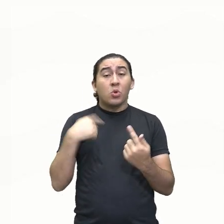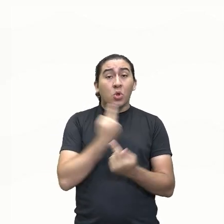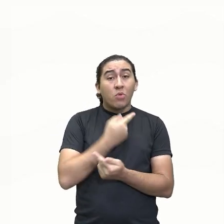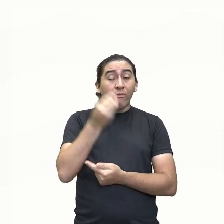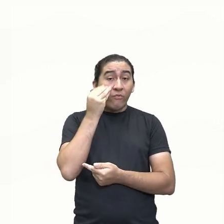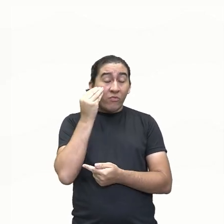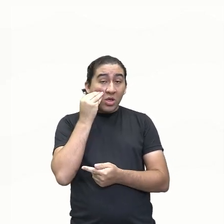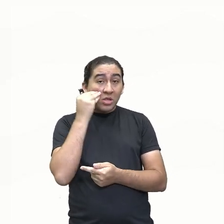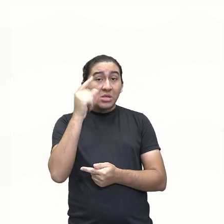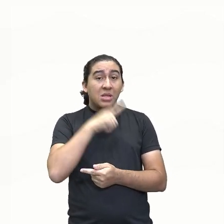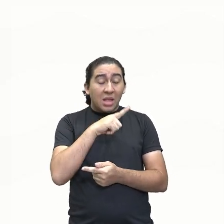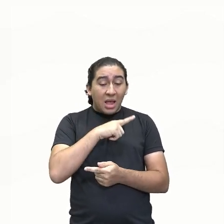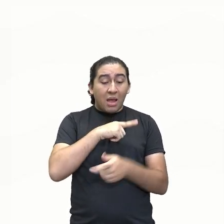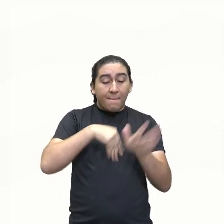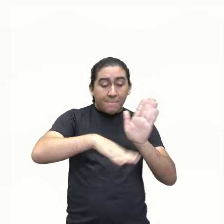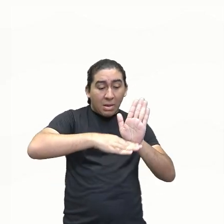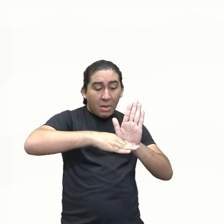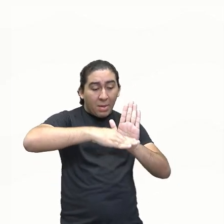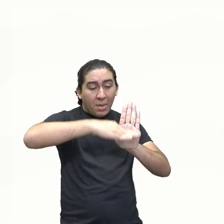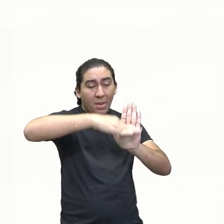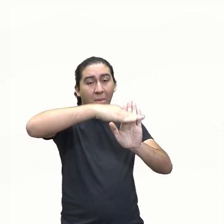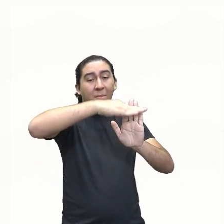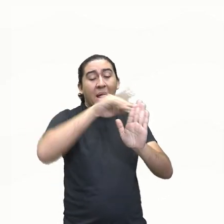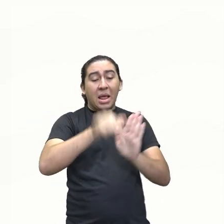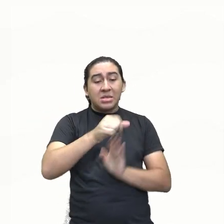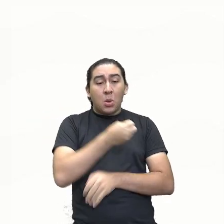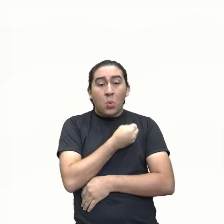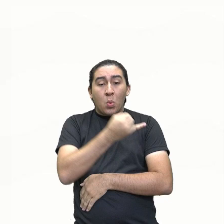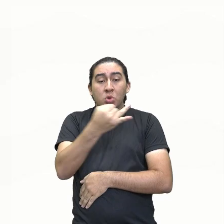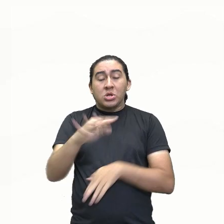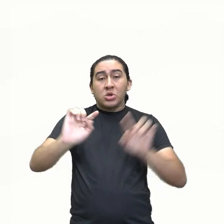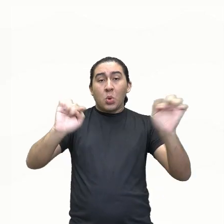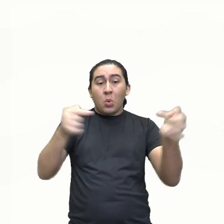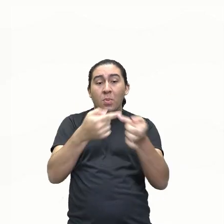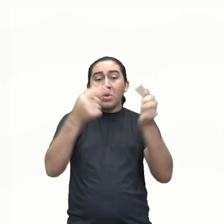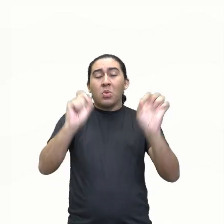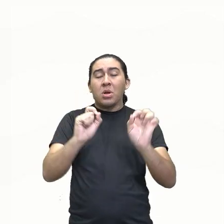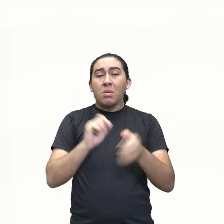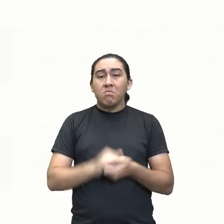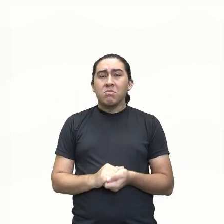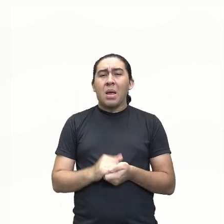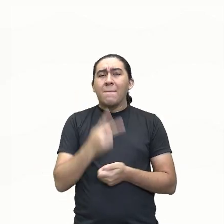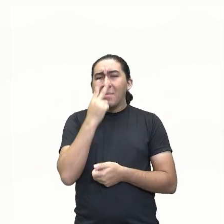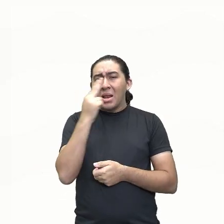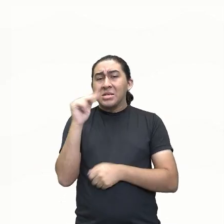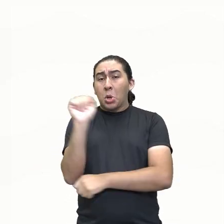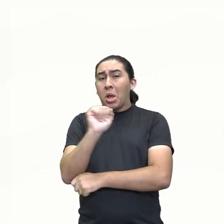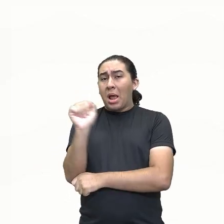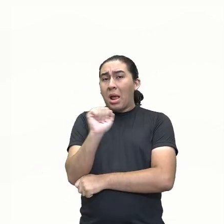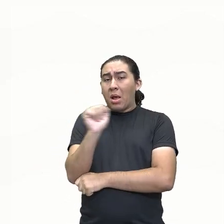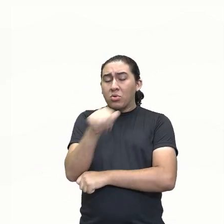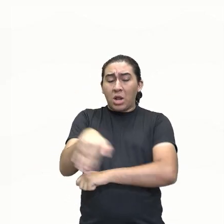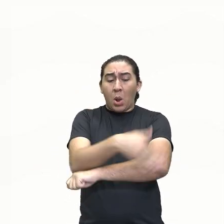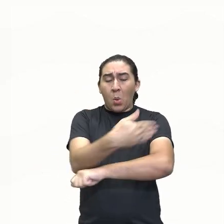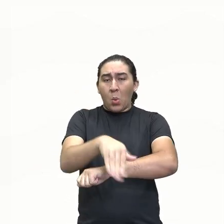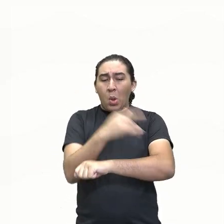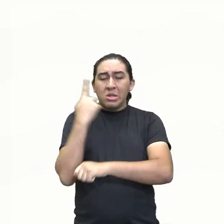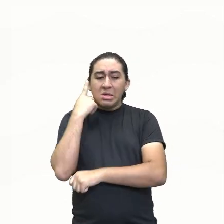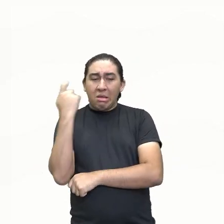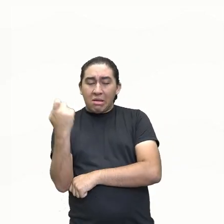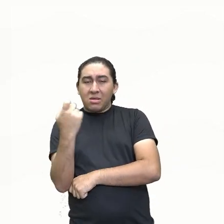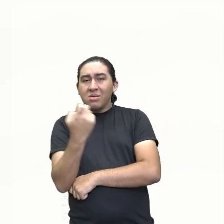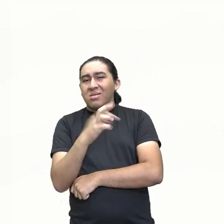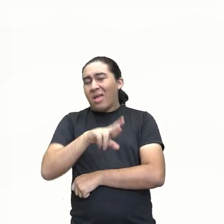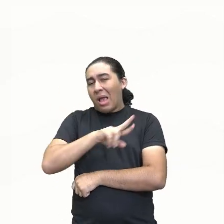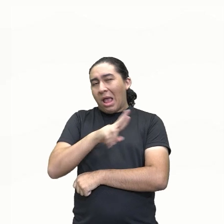nosso desenho, que essa quantidade corresponde a um carro, né, passando na rua. Então, não foi tão intenso assim